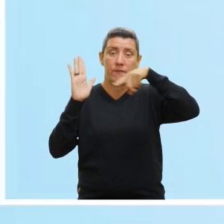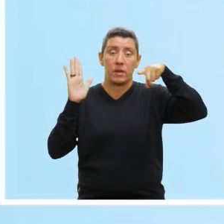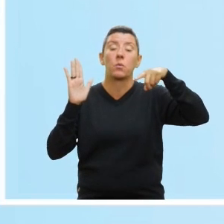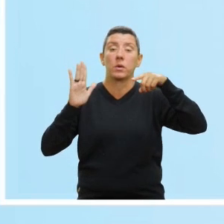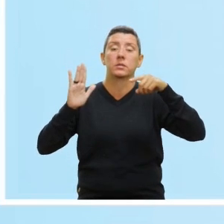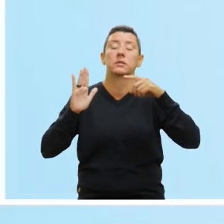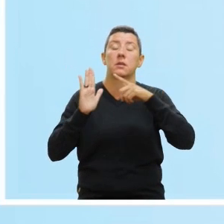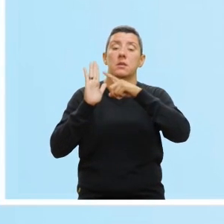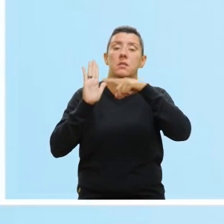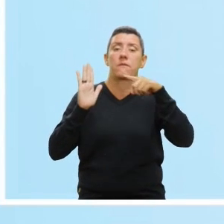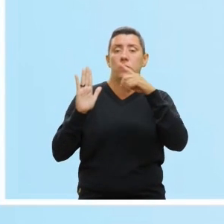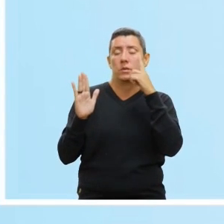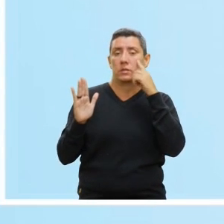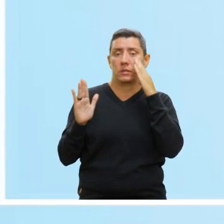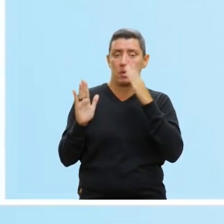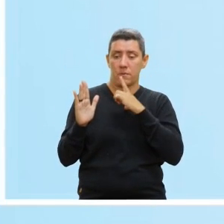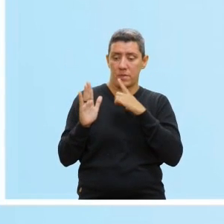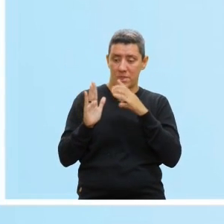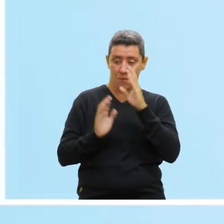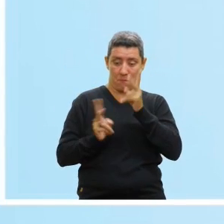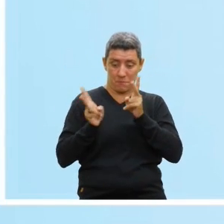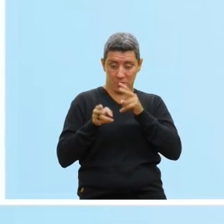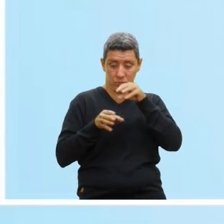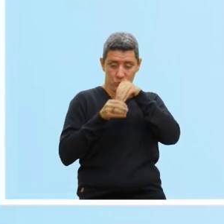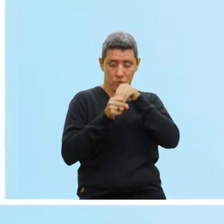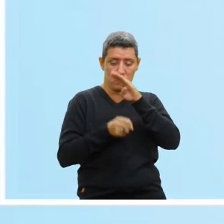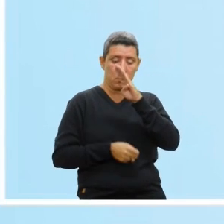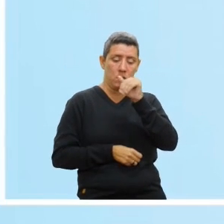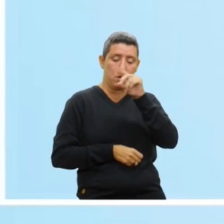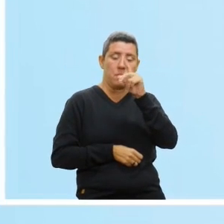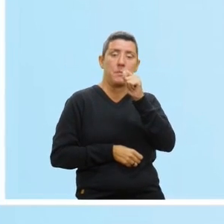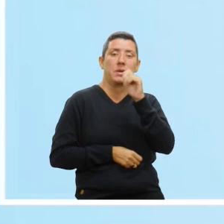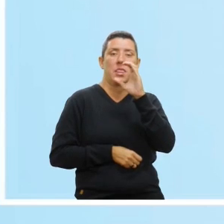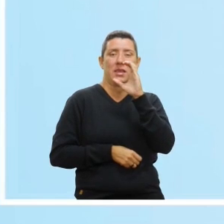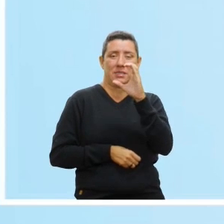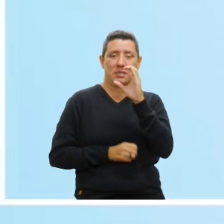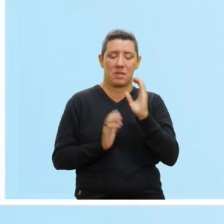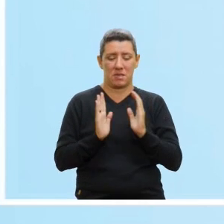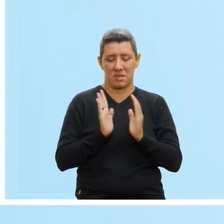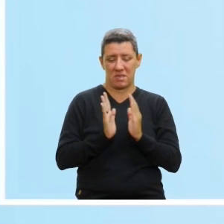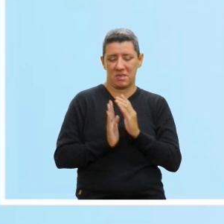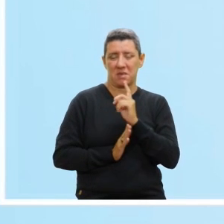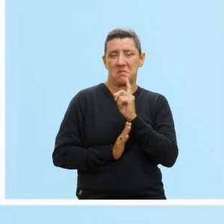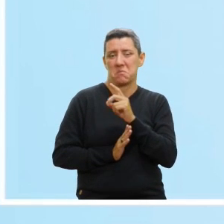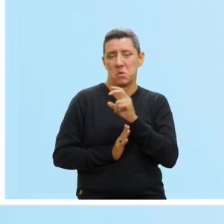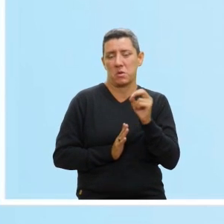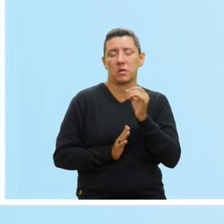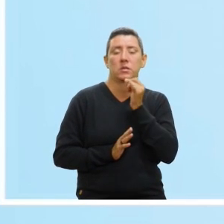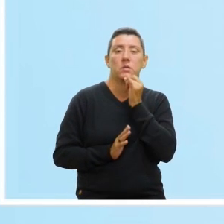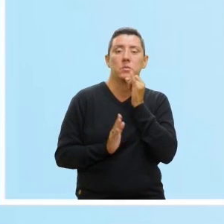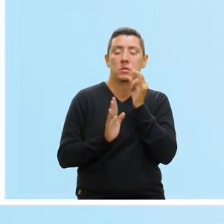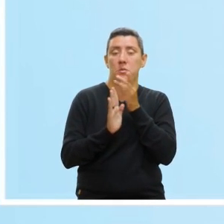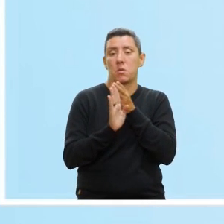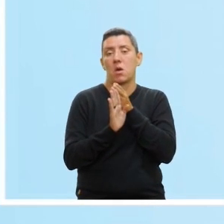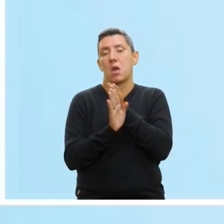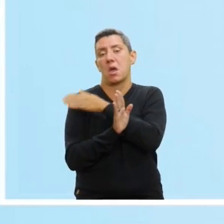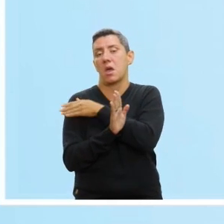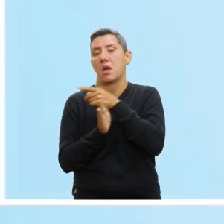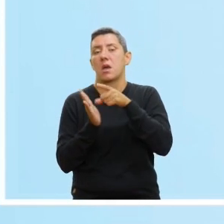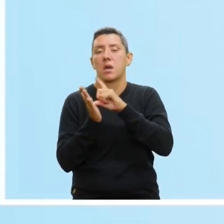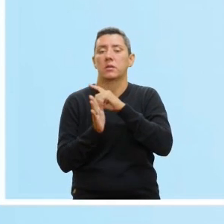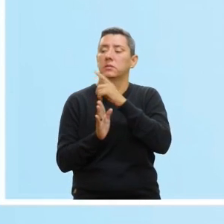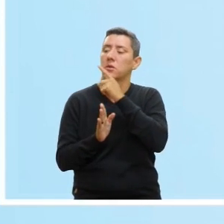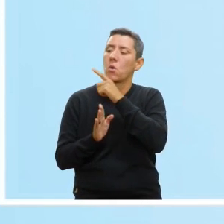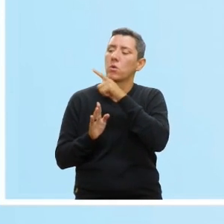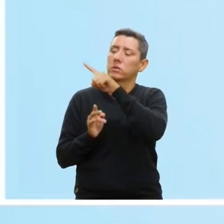tem aqui a nossa banda C, né? Perto dos 1500 e pouco. Então, uns 100 nanômetros para trás, o Raman ele manda um sinal com uma